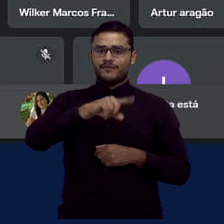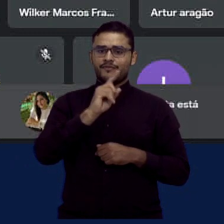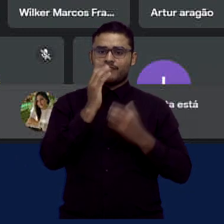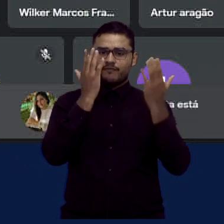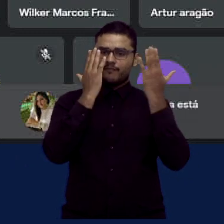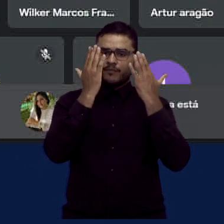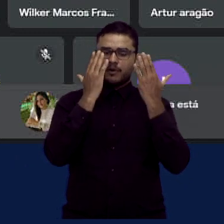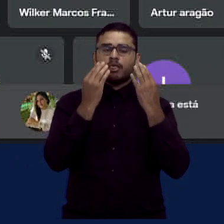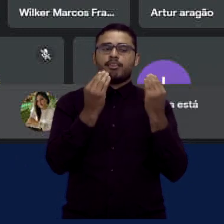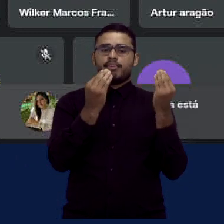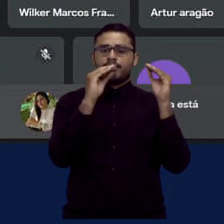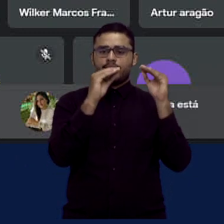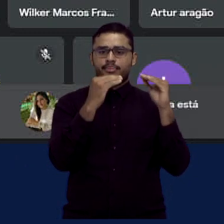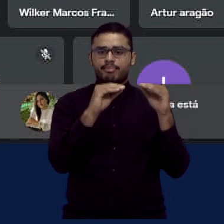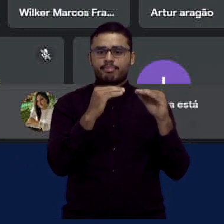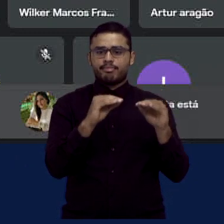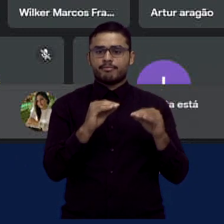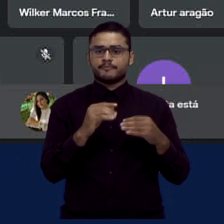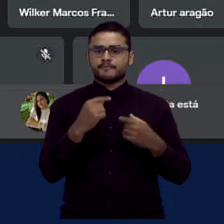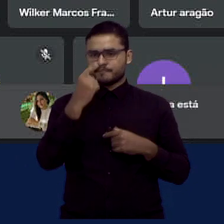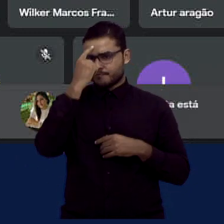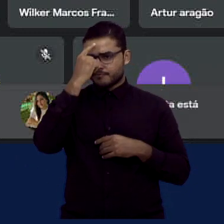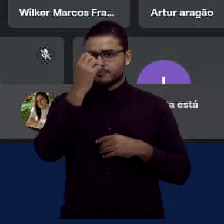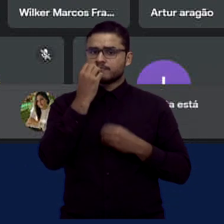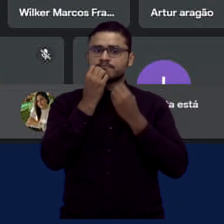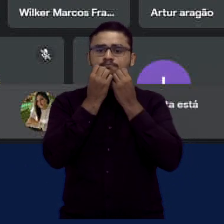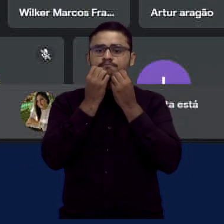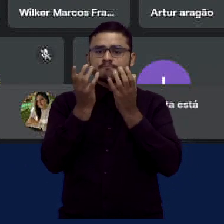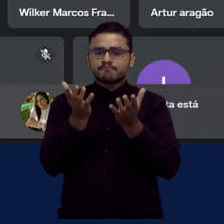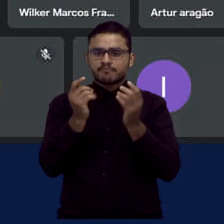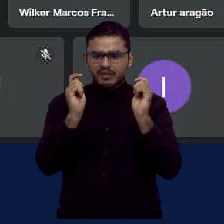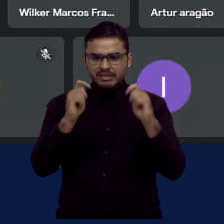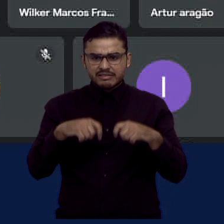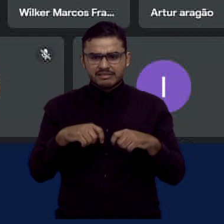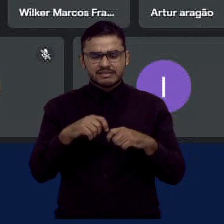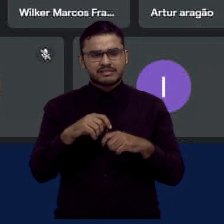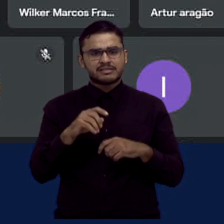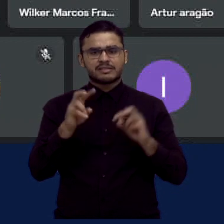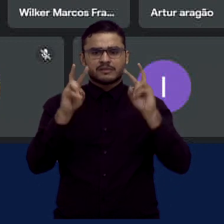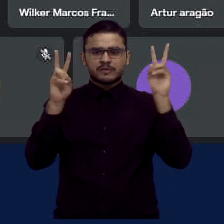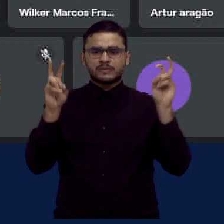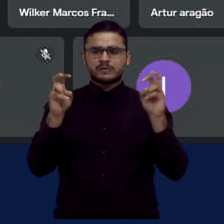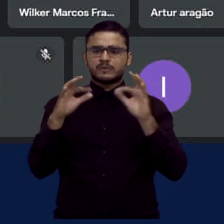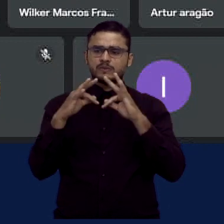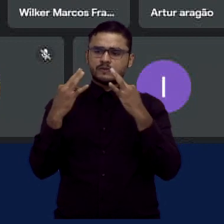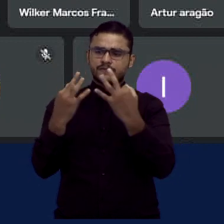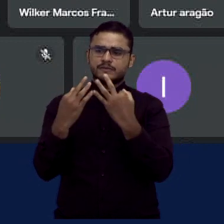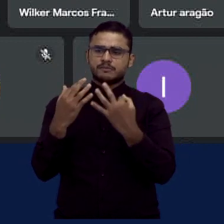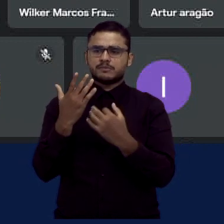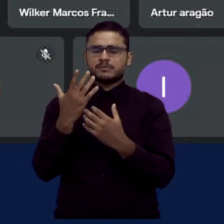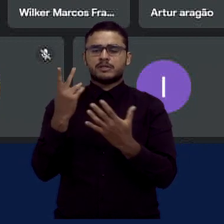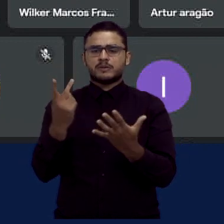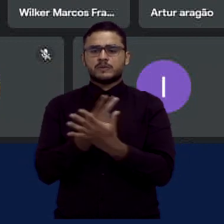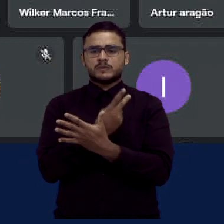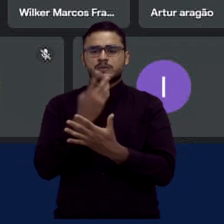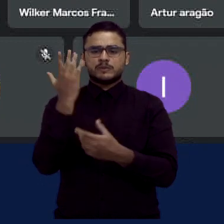E ele disse, será que eu deveria estar contando isso? Será que eu realmente deveria estar fazendo isso?